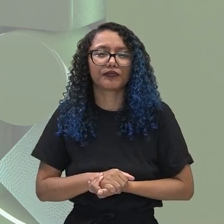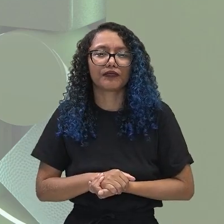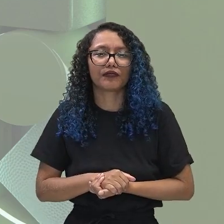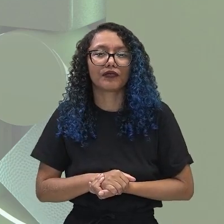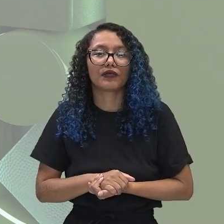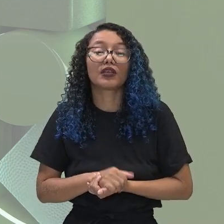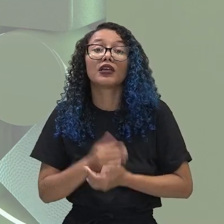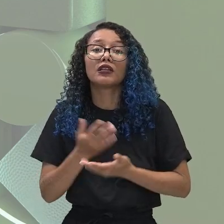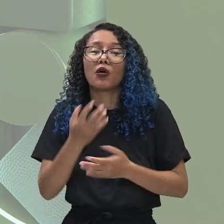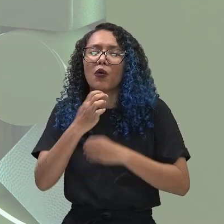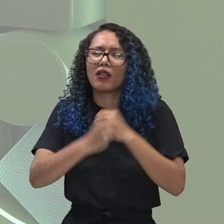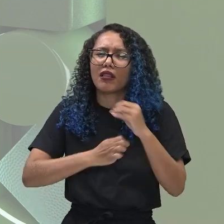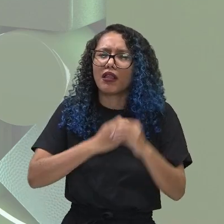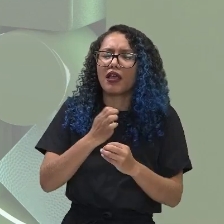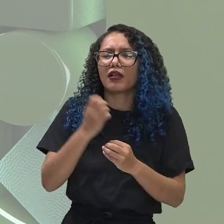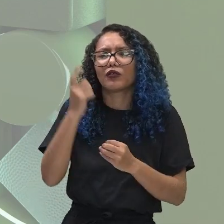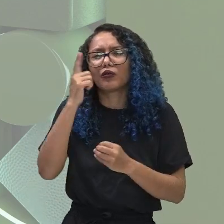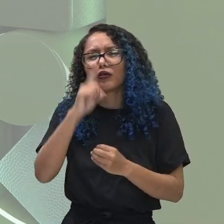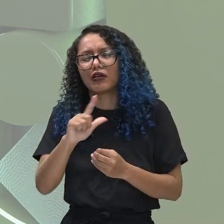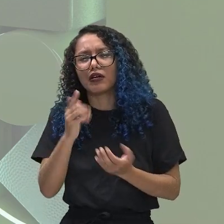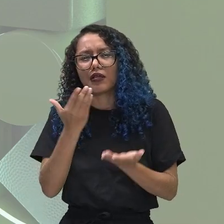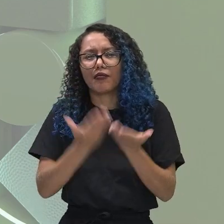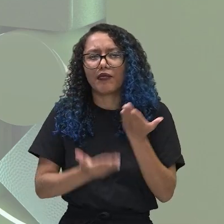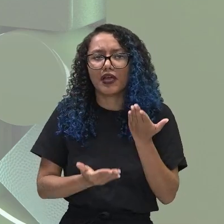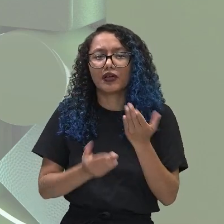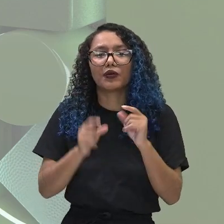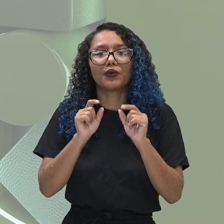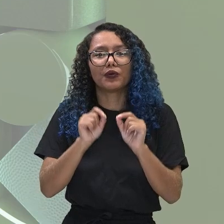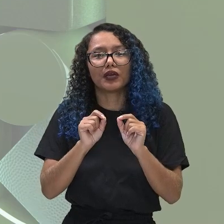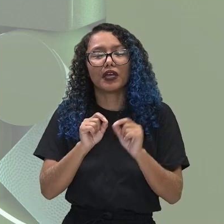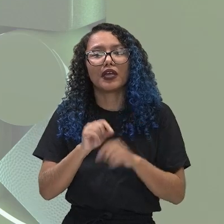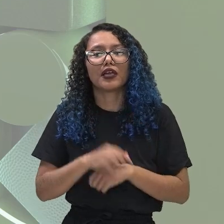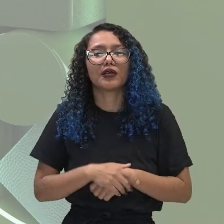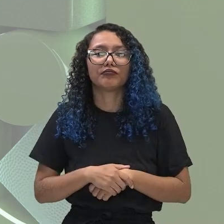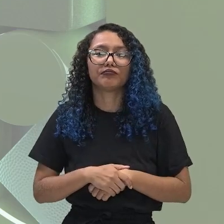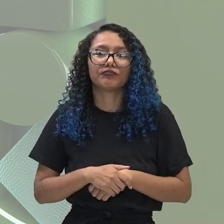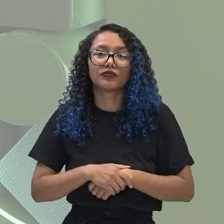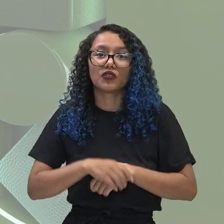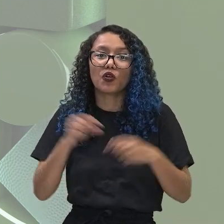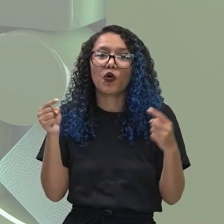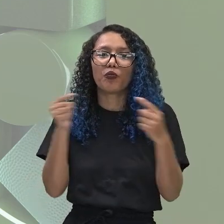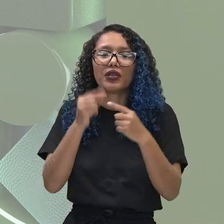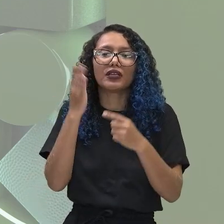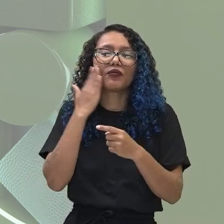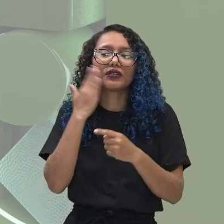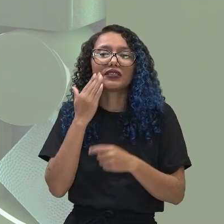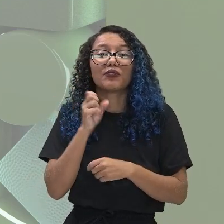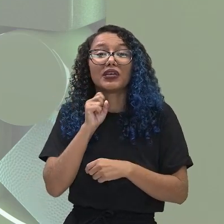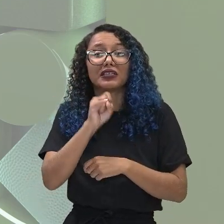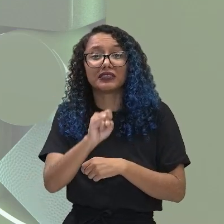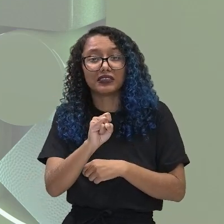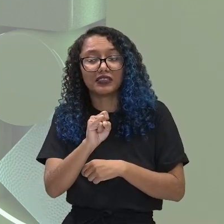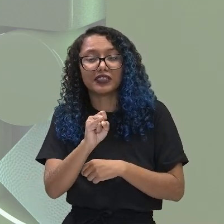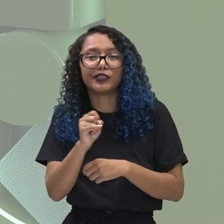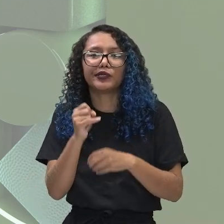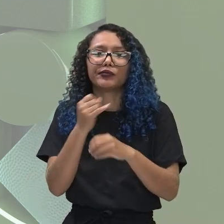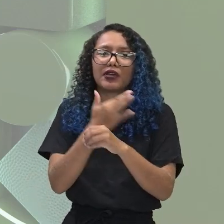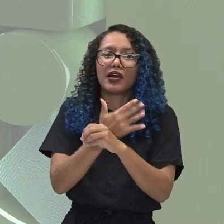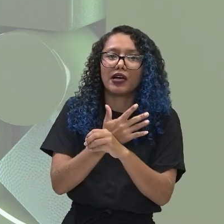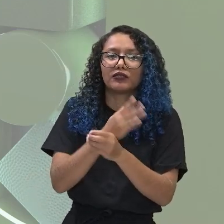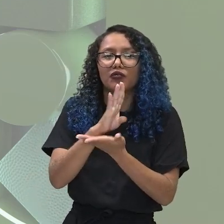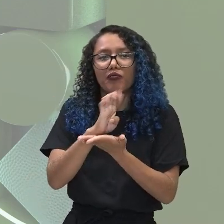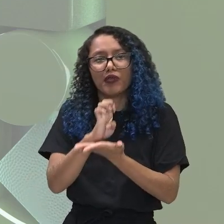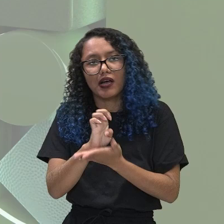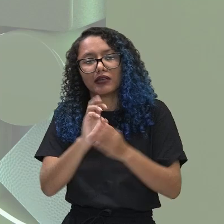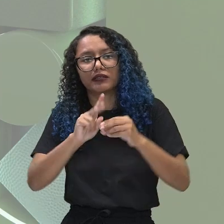e perda de elétrons é o que classifica os ácidos, bases e sais. Porque os